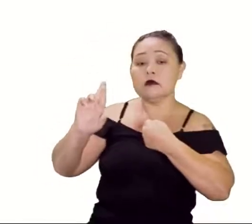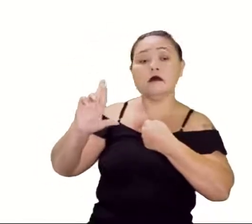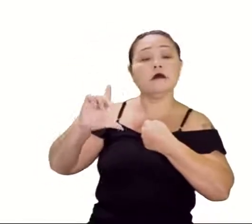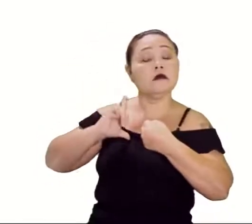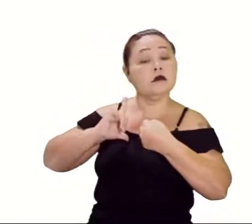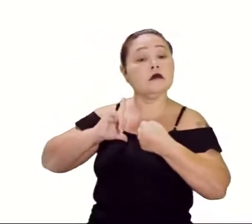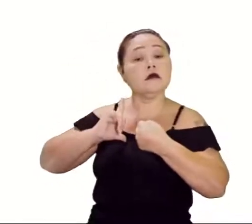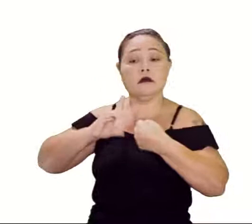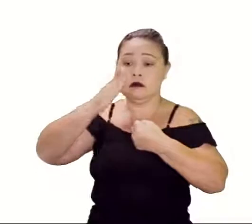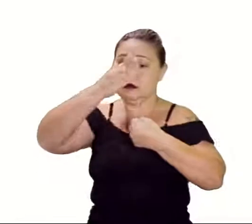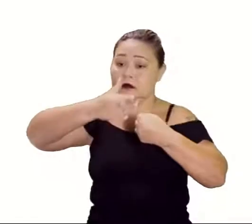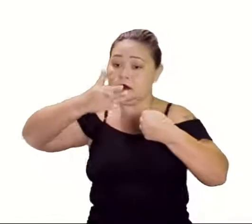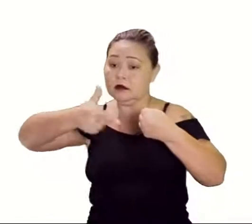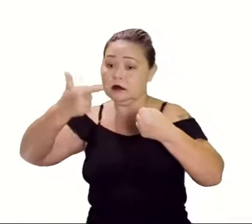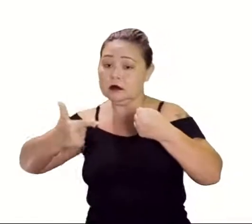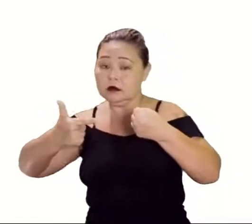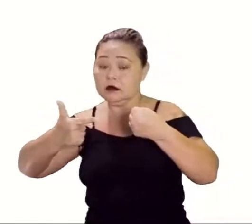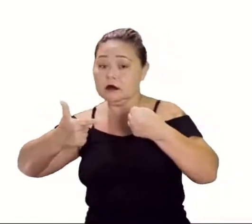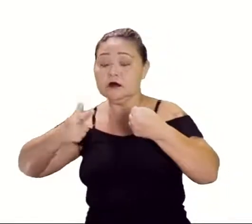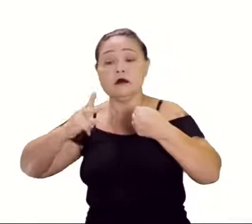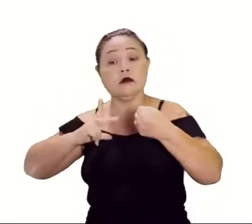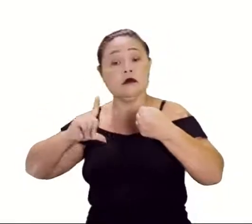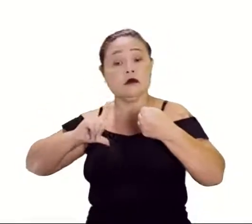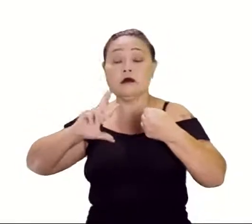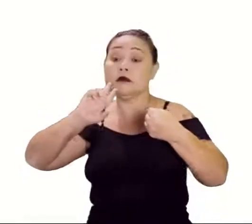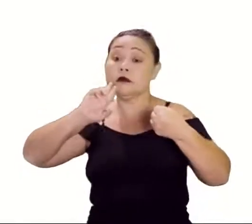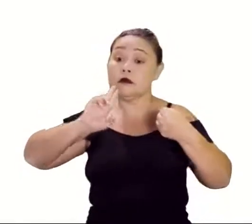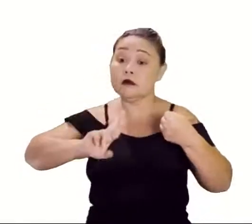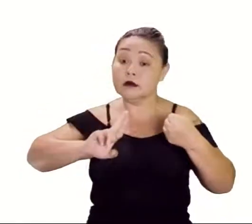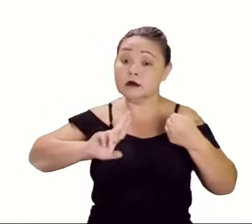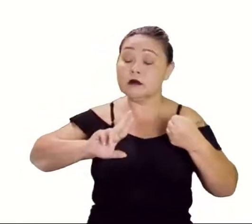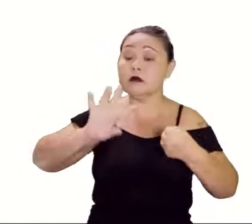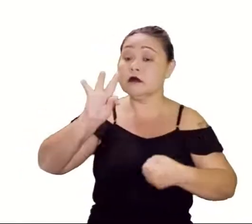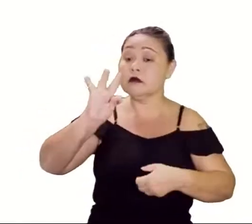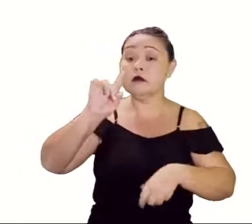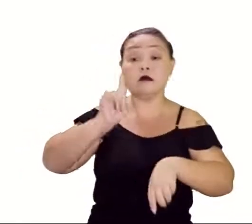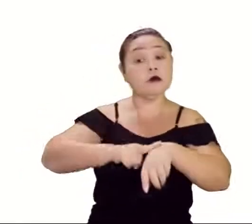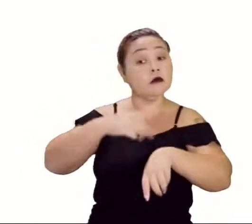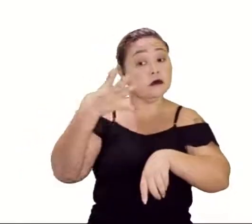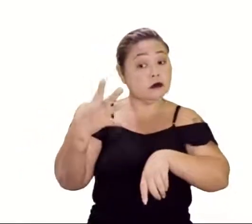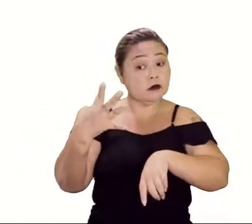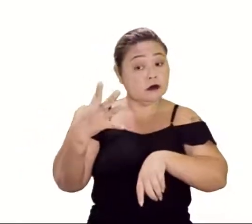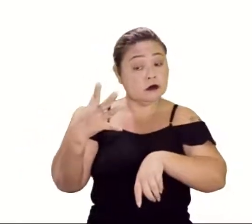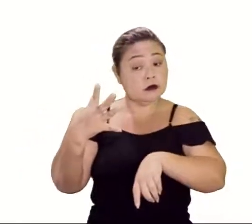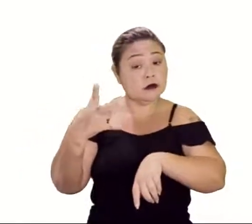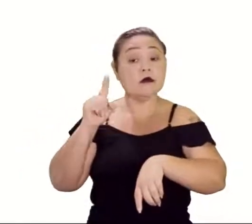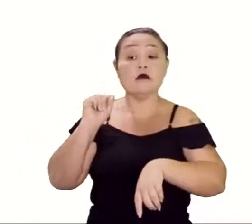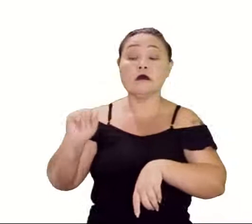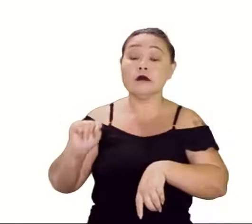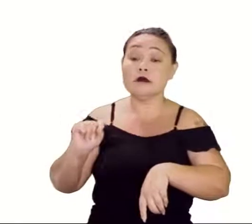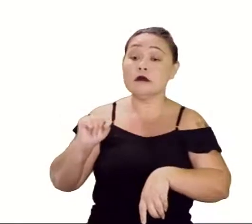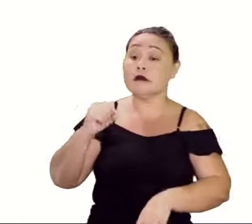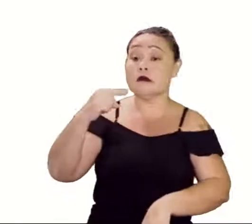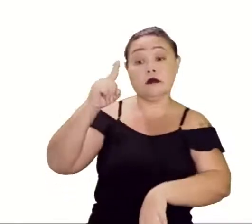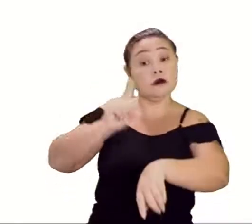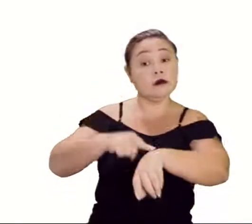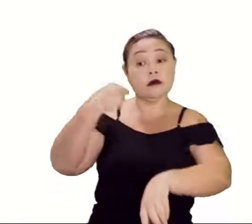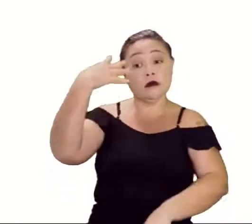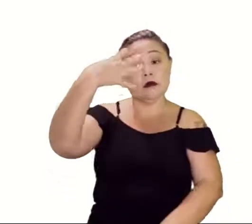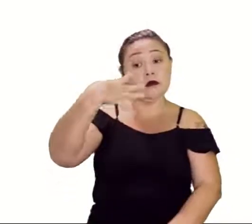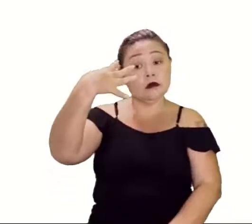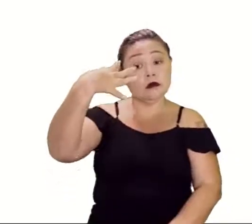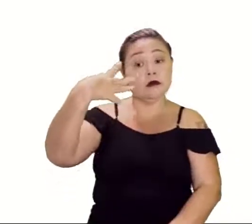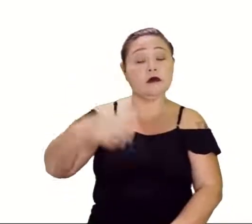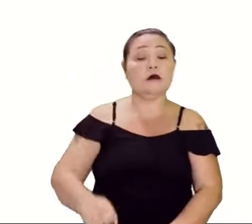eu posso eliminar minhas bases e ter como resultado t igual a 4. 4 o quê?